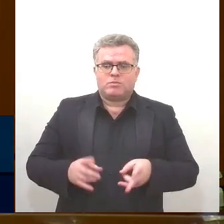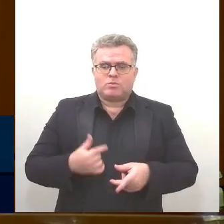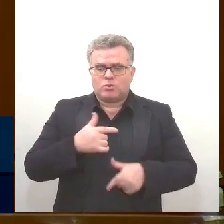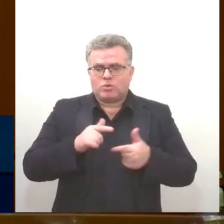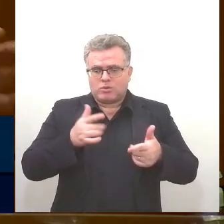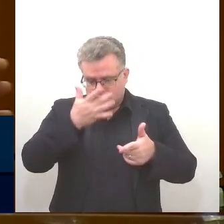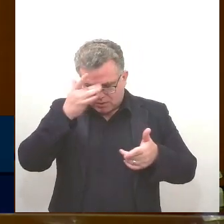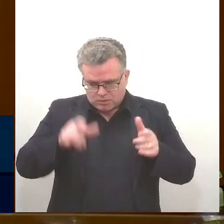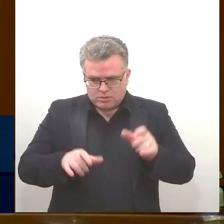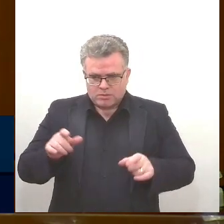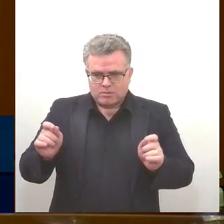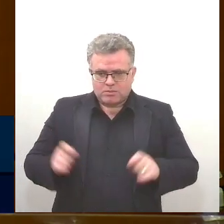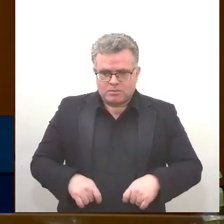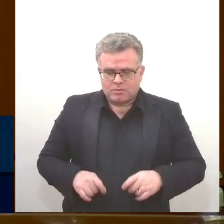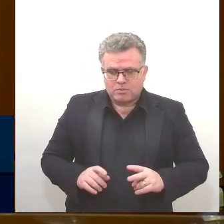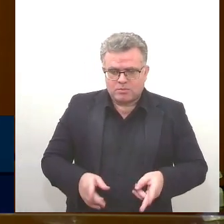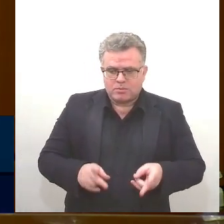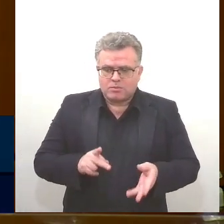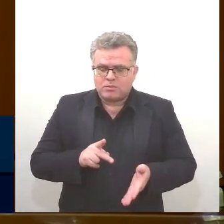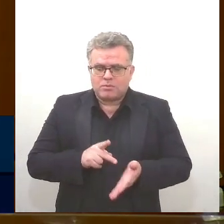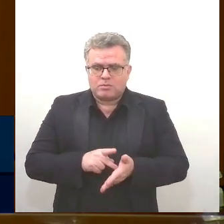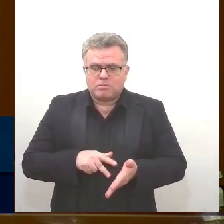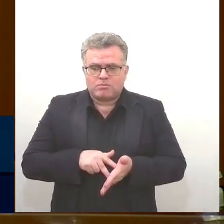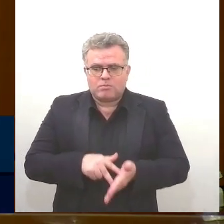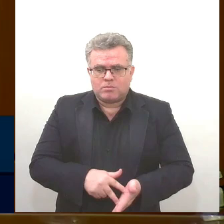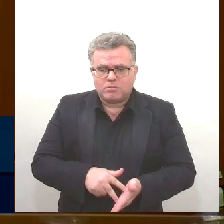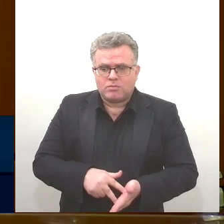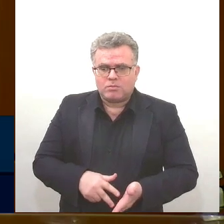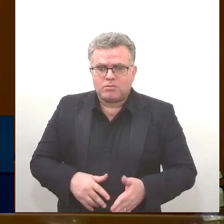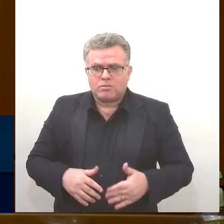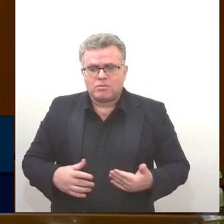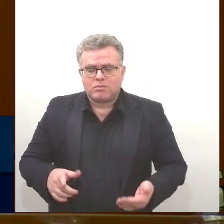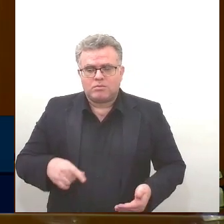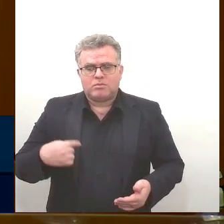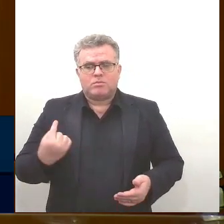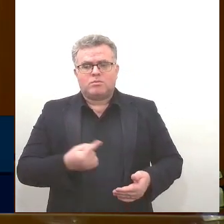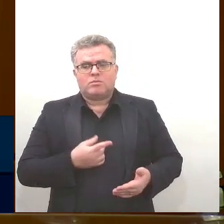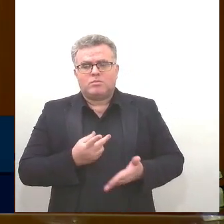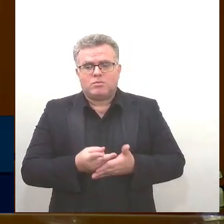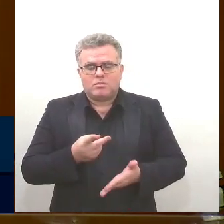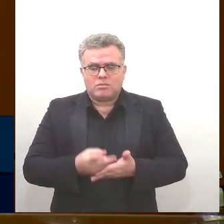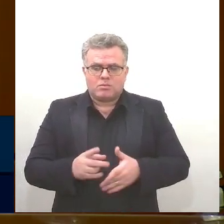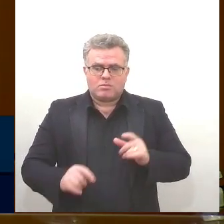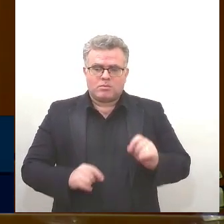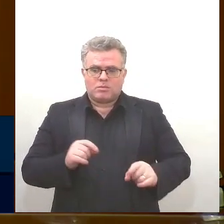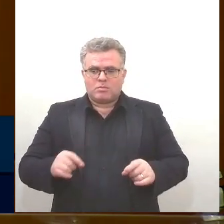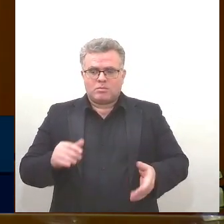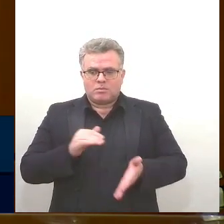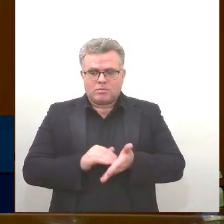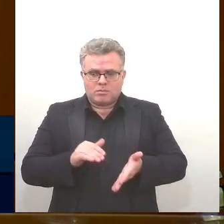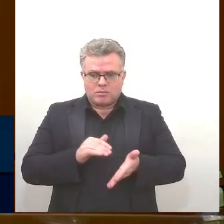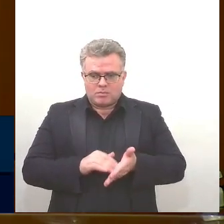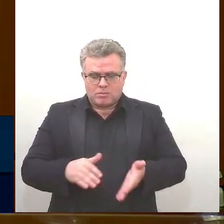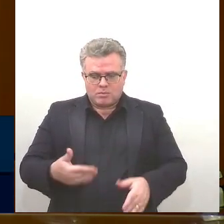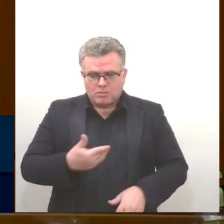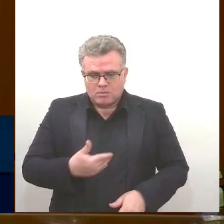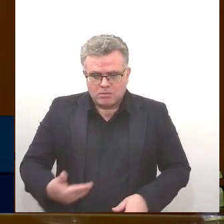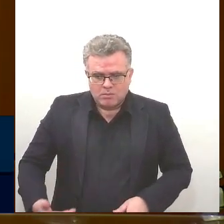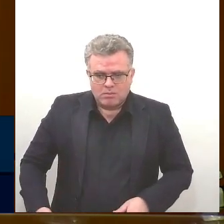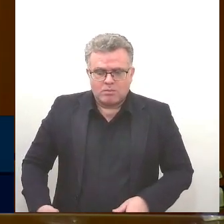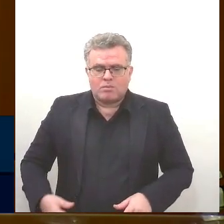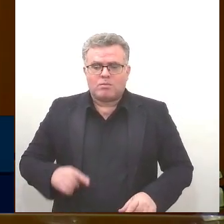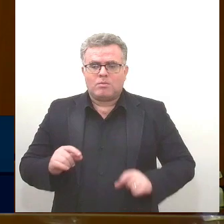preciso dar um basta nós vamos sair daqui nós vamos até a Secretaria de Segurança Pública conversar com o secretário de